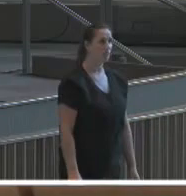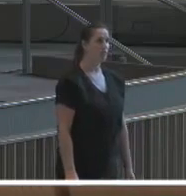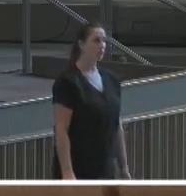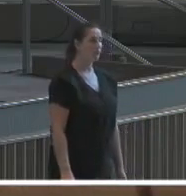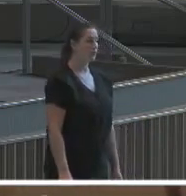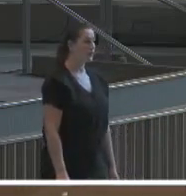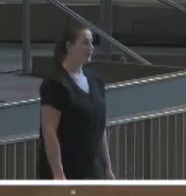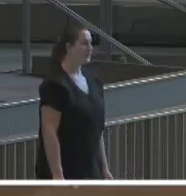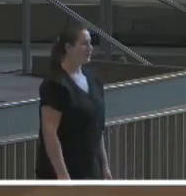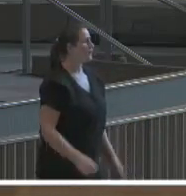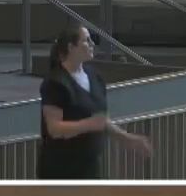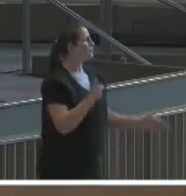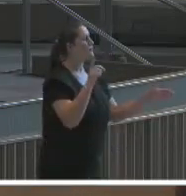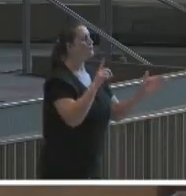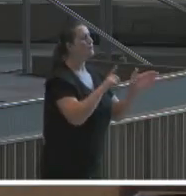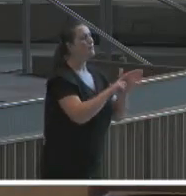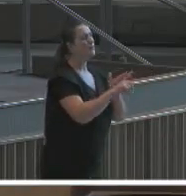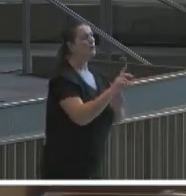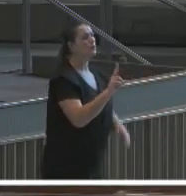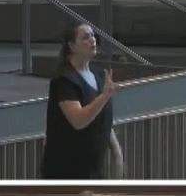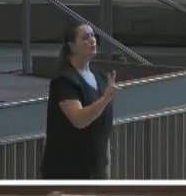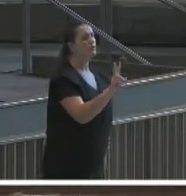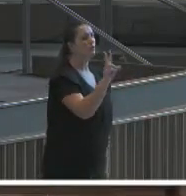Quanto Deus vale para você?